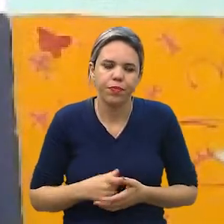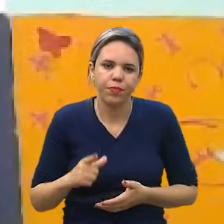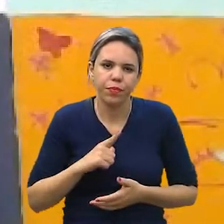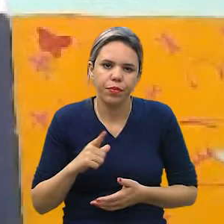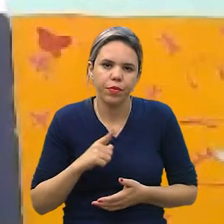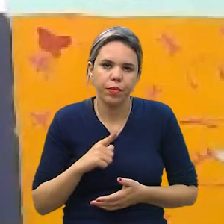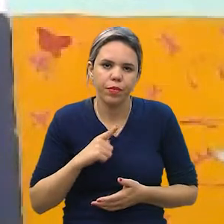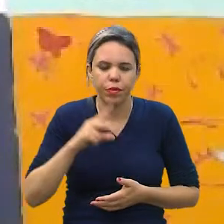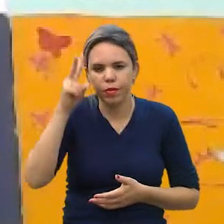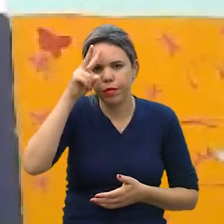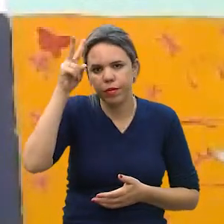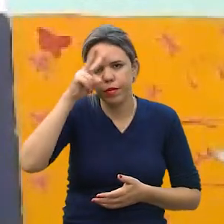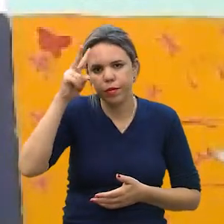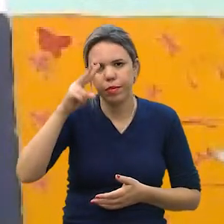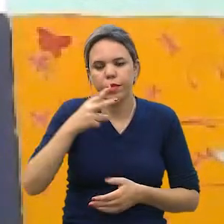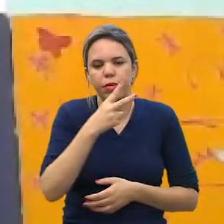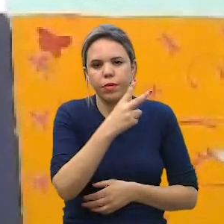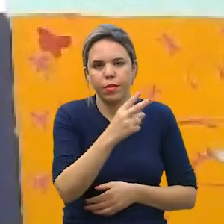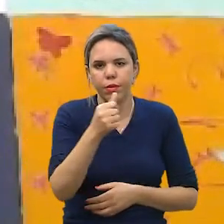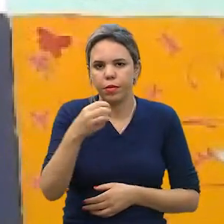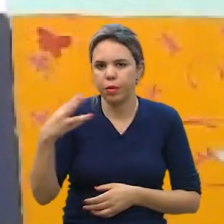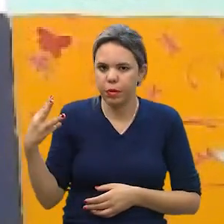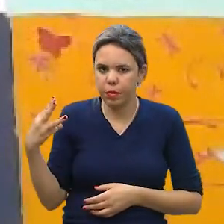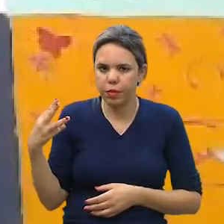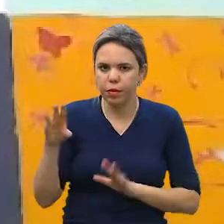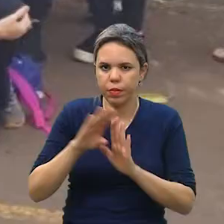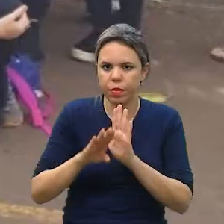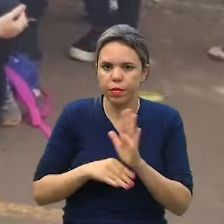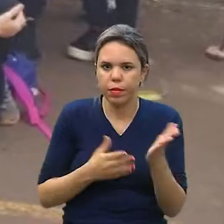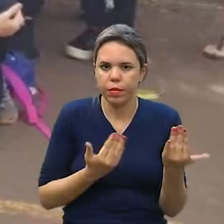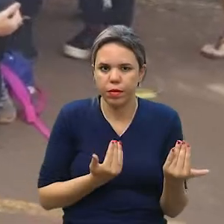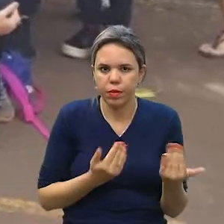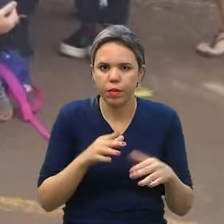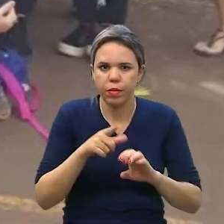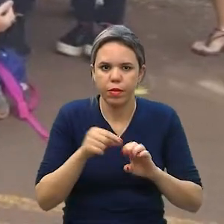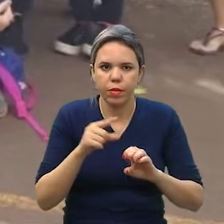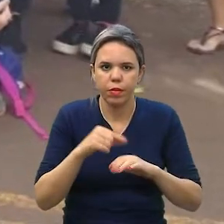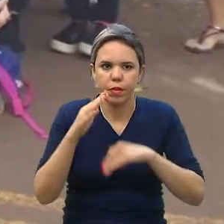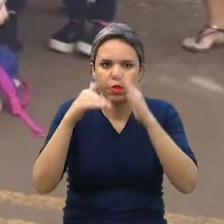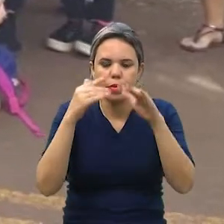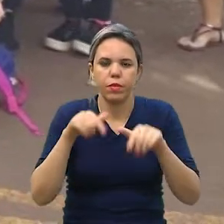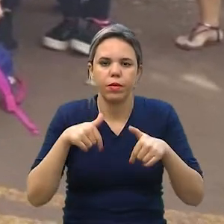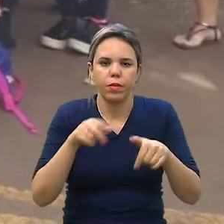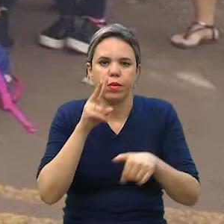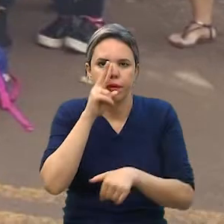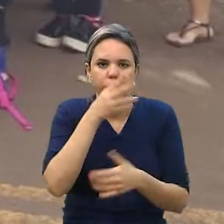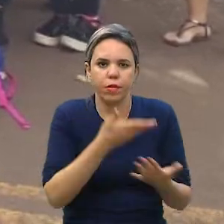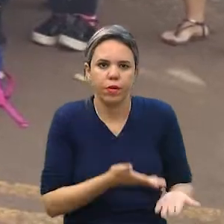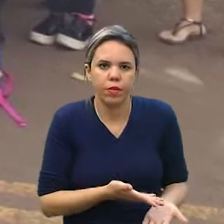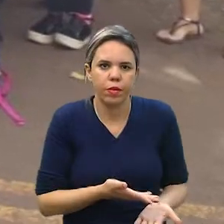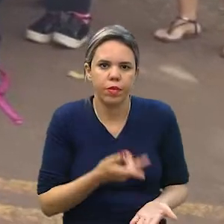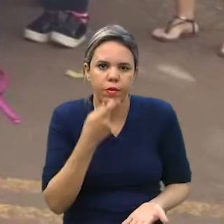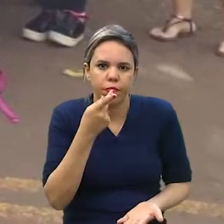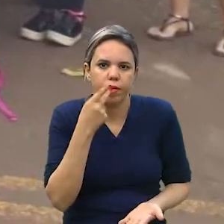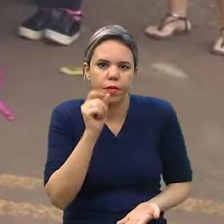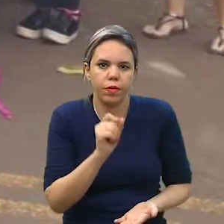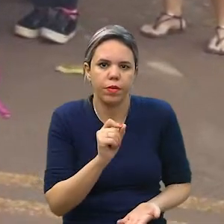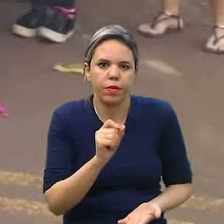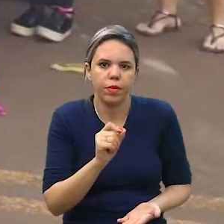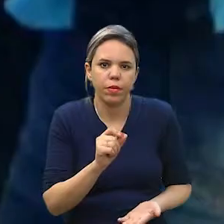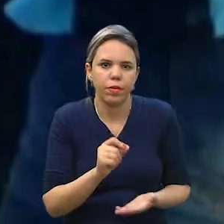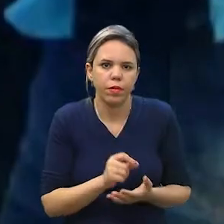tem uma história aí desde 2003 que o programa Jovem Empreendedor é desenvolvido na Ação Forte, e eu falo que esse